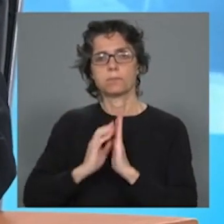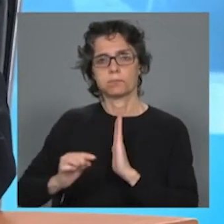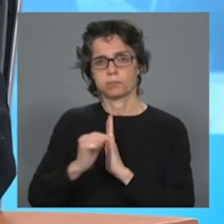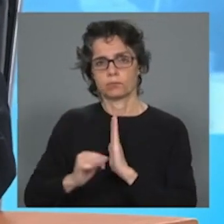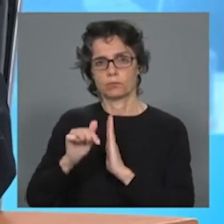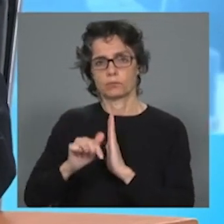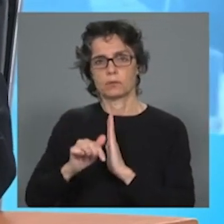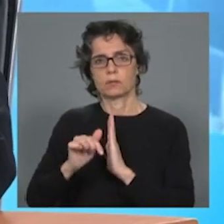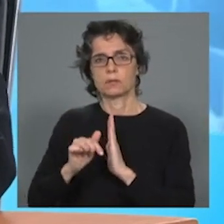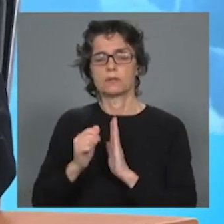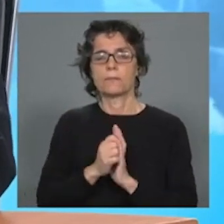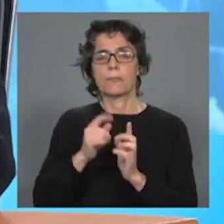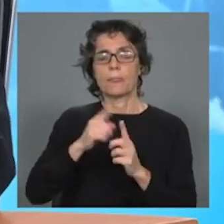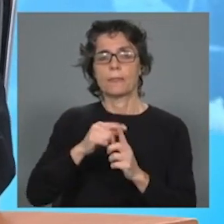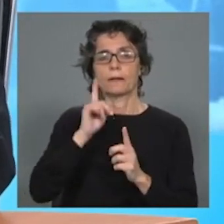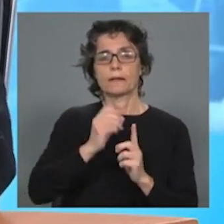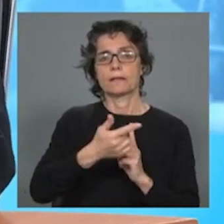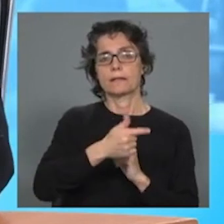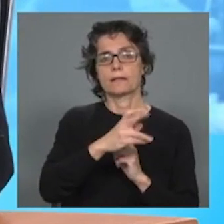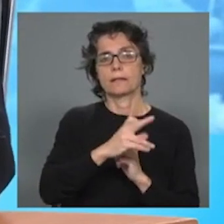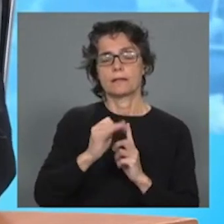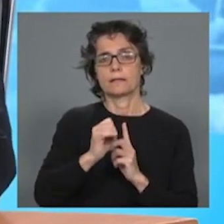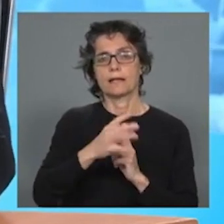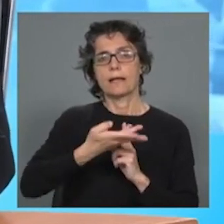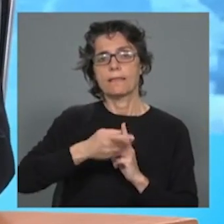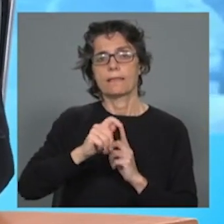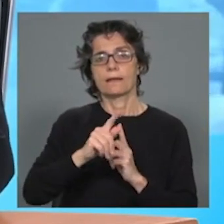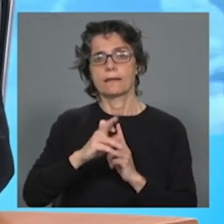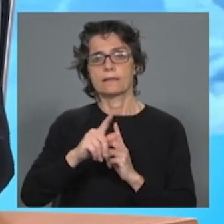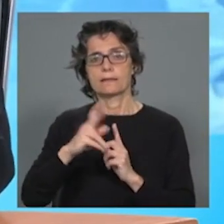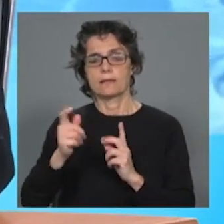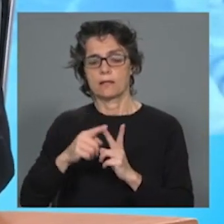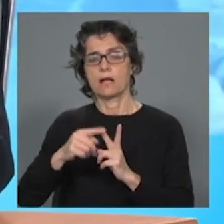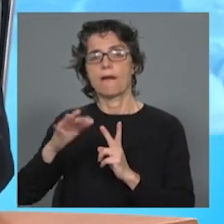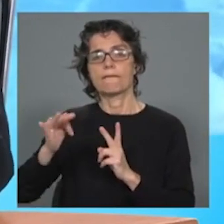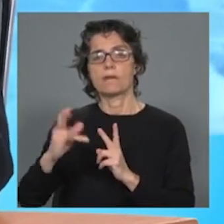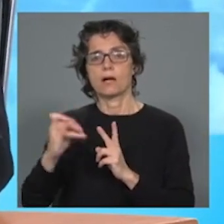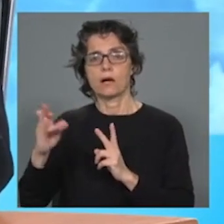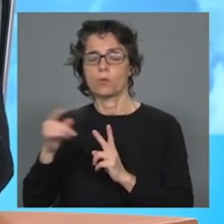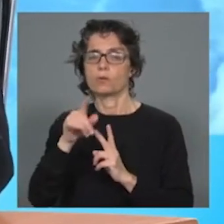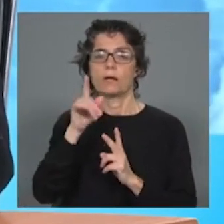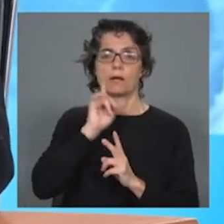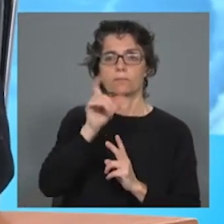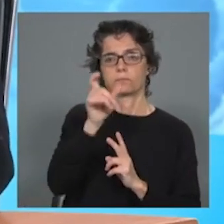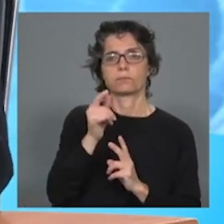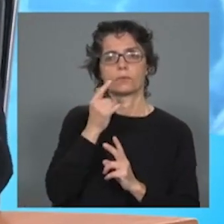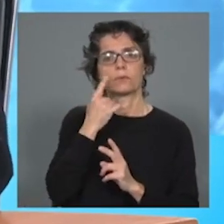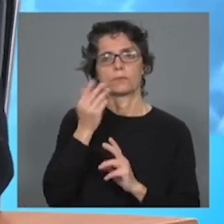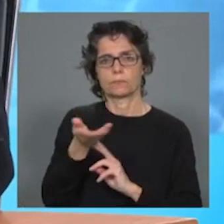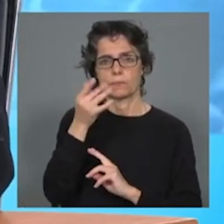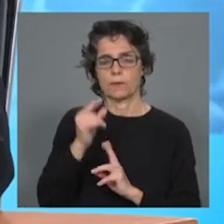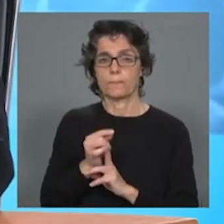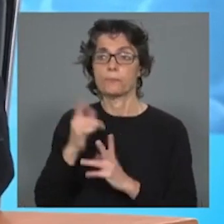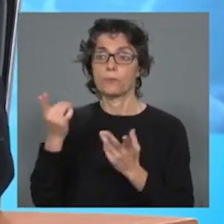era Teresa de Lisieux e Carlos de Foucauld. Digamos que a Teresa de Lisieux é mais conhecida, mas Carlos de